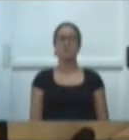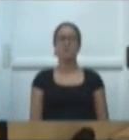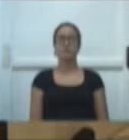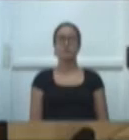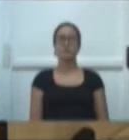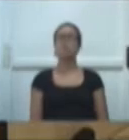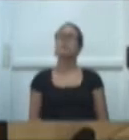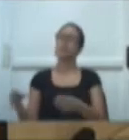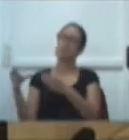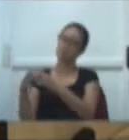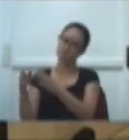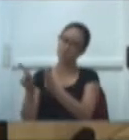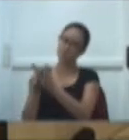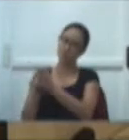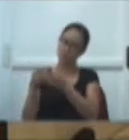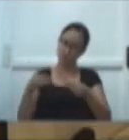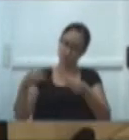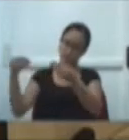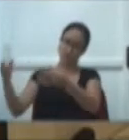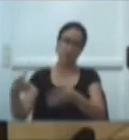ao órgão competente.